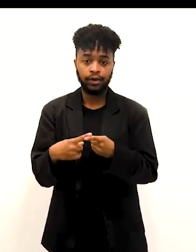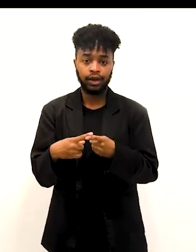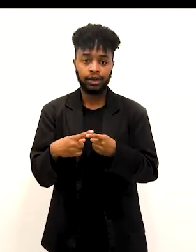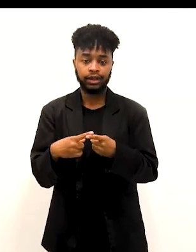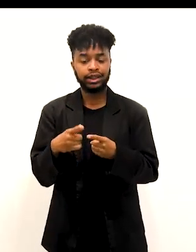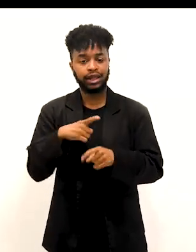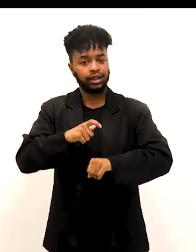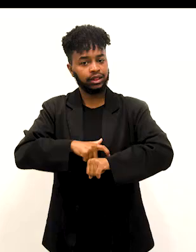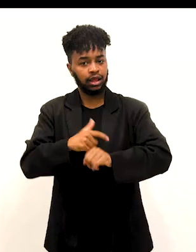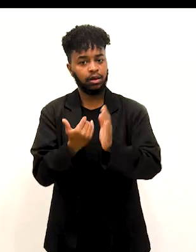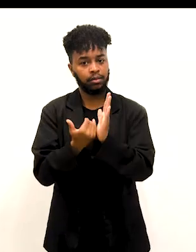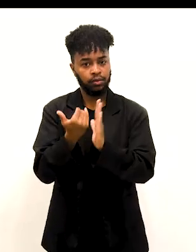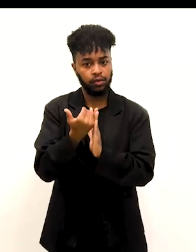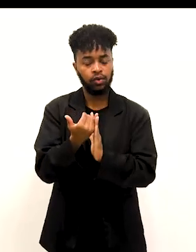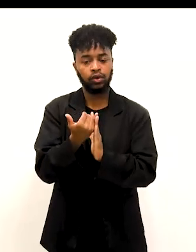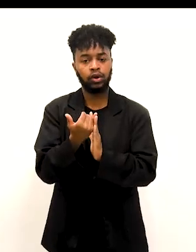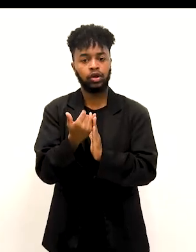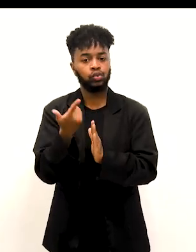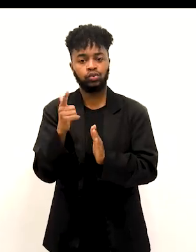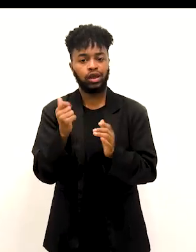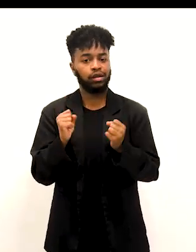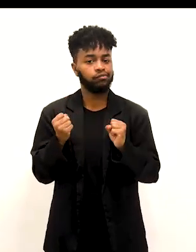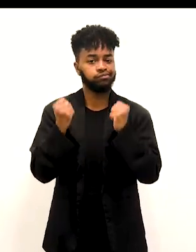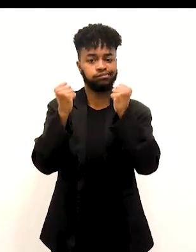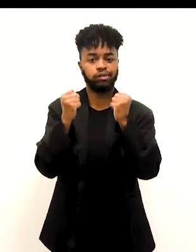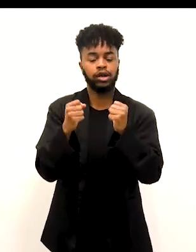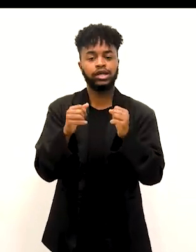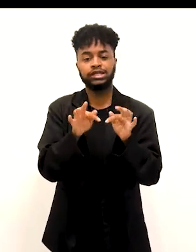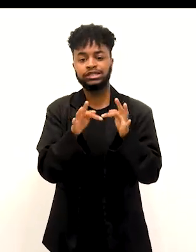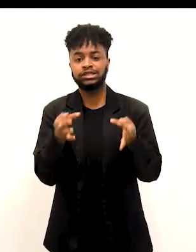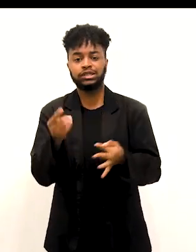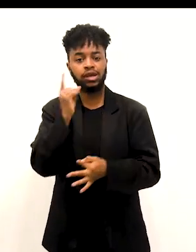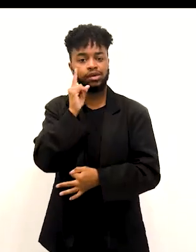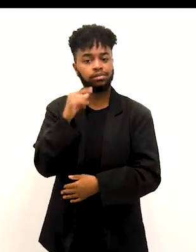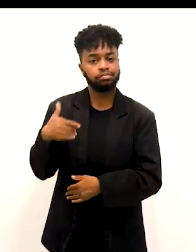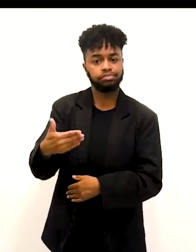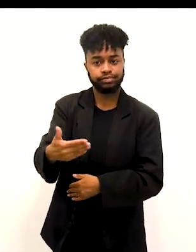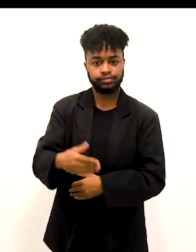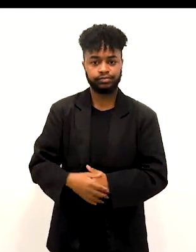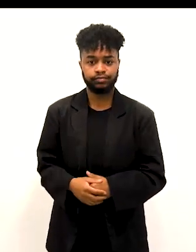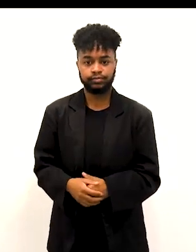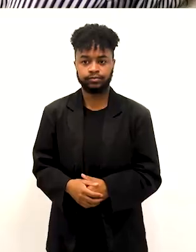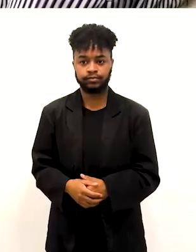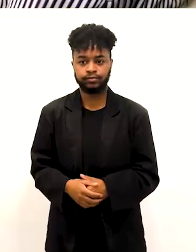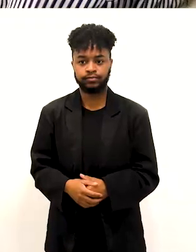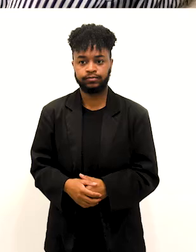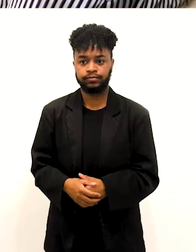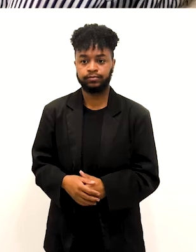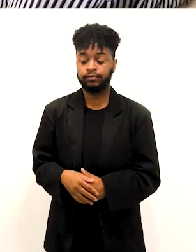né? Ganhou Isso. tempo, por exemplo, ficou menos estressado, simplificou a rotina.